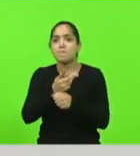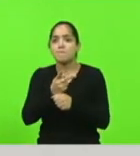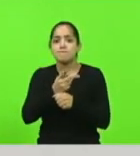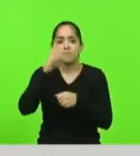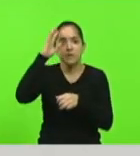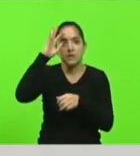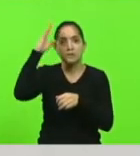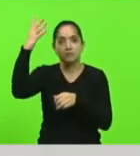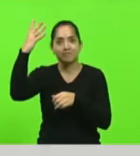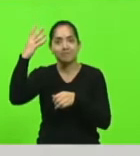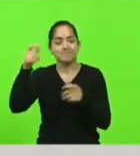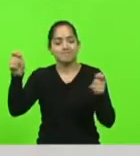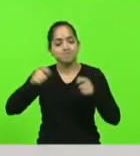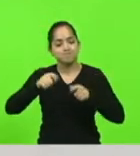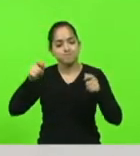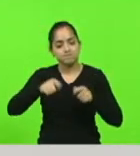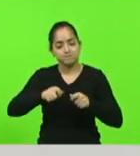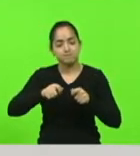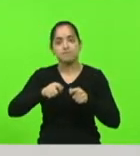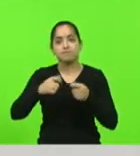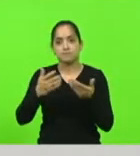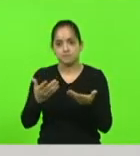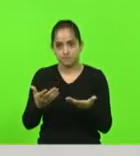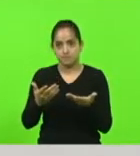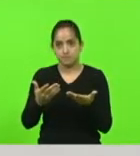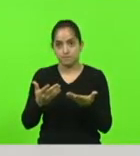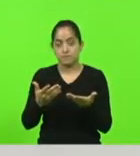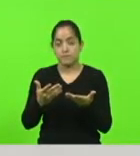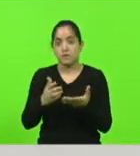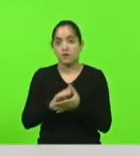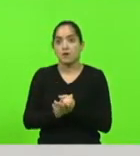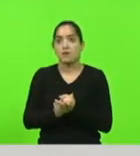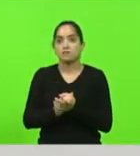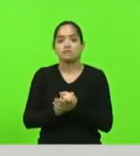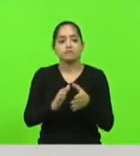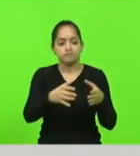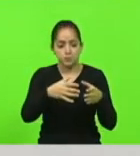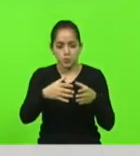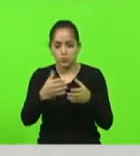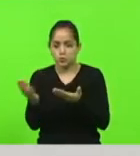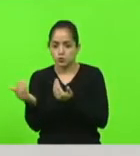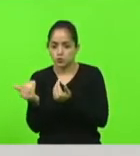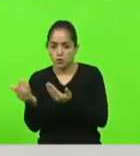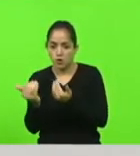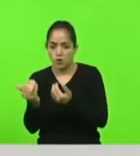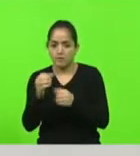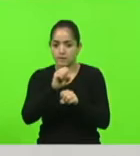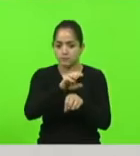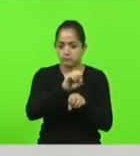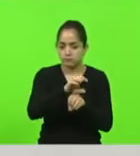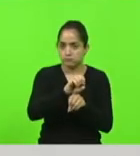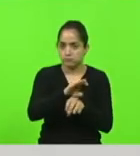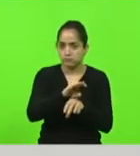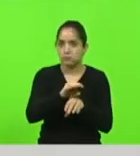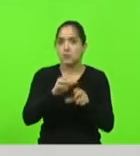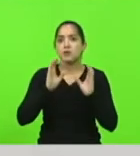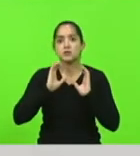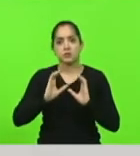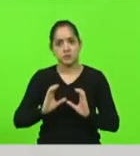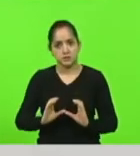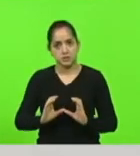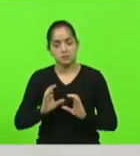soluções e oportunidades para formarmos os nossos jovens como legítimos cidadãos e